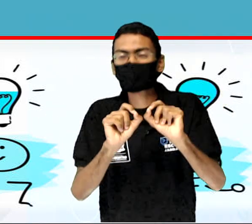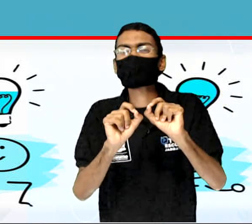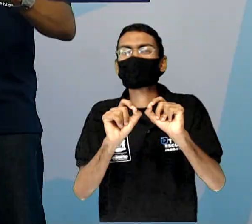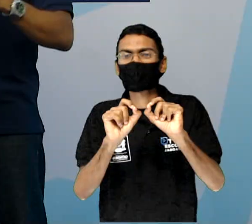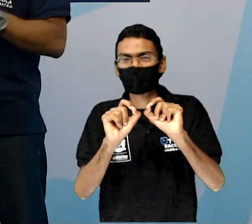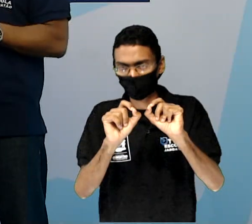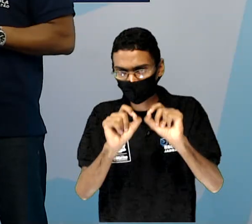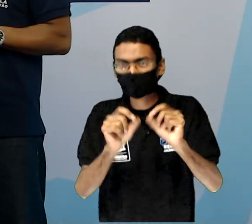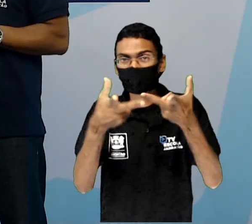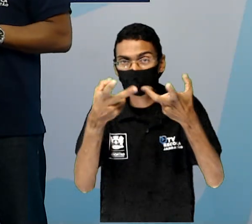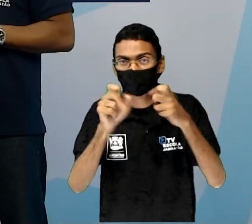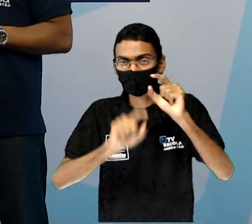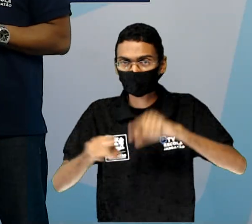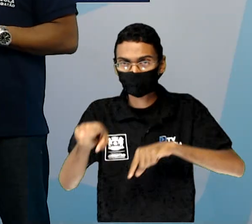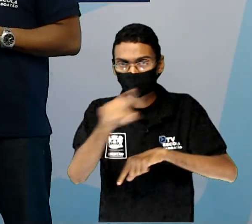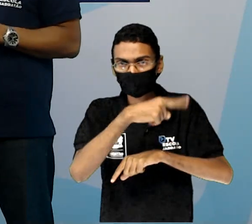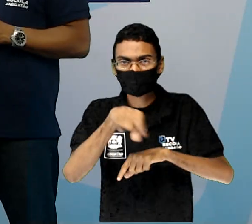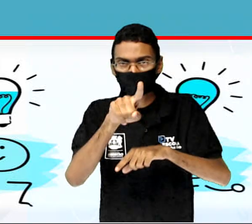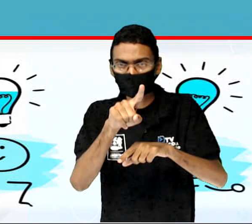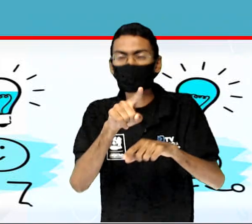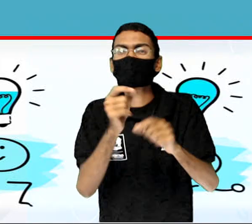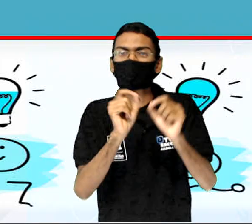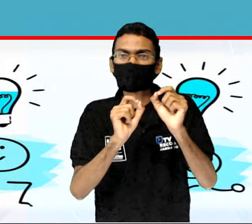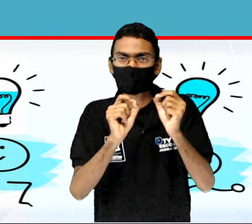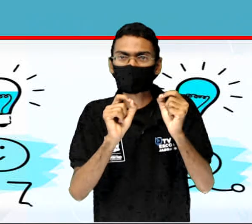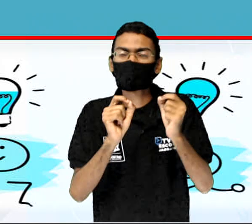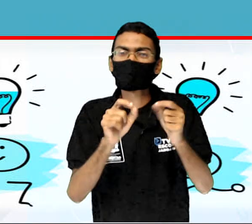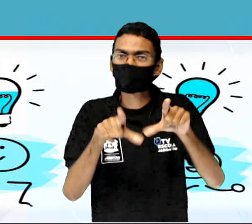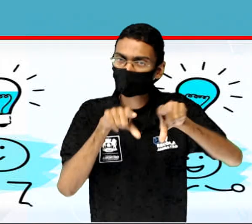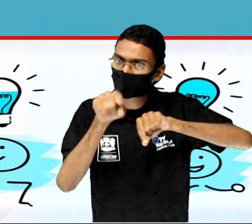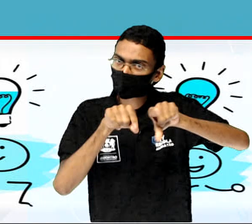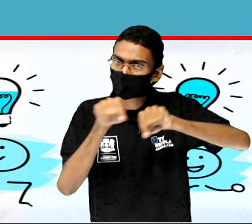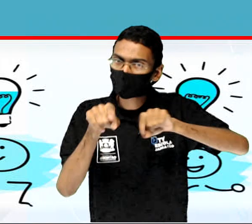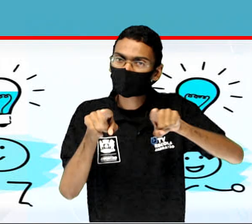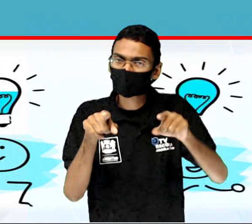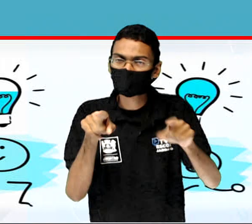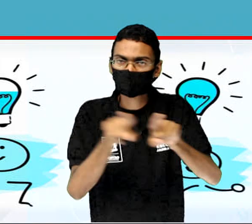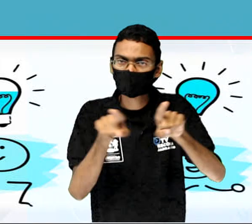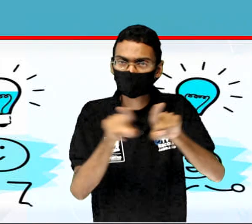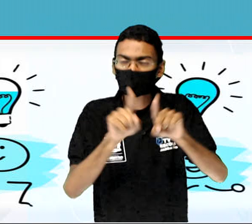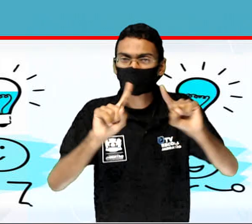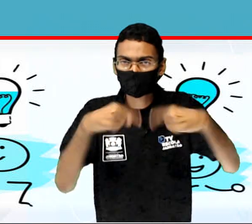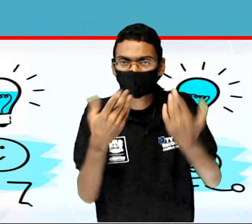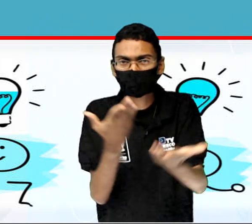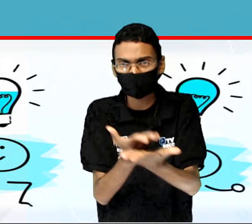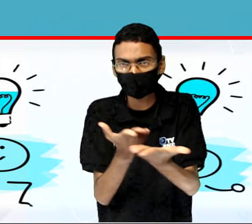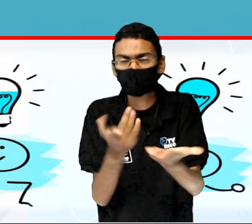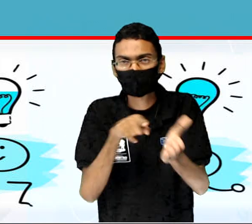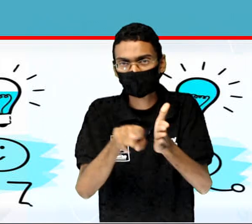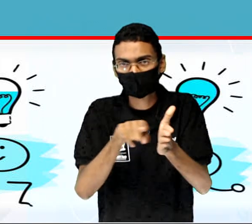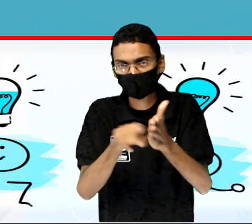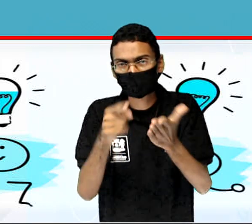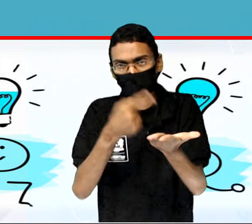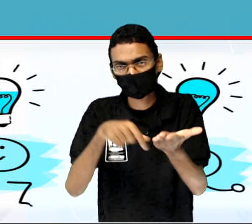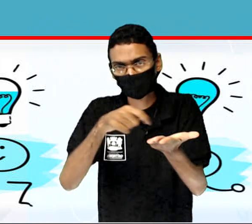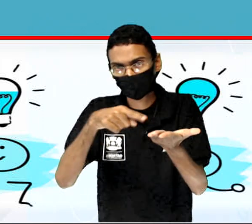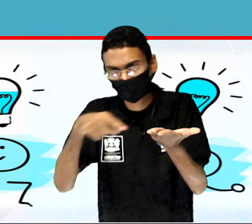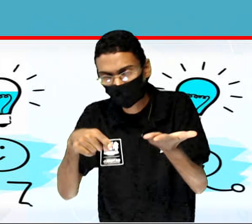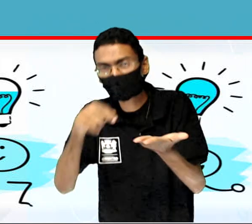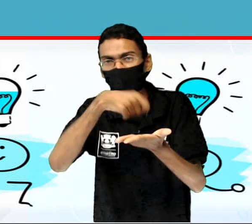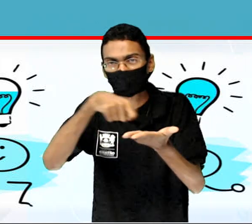aí. Beleza? Então vamos embora para o próximo. E aqui a gente encerra a nossa aula de